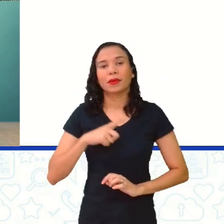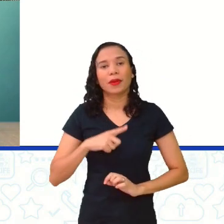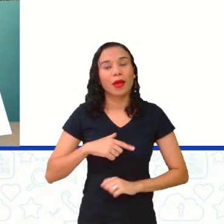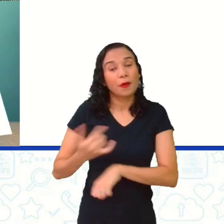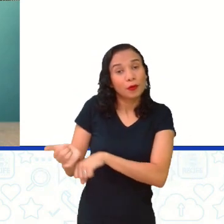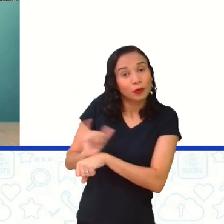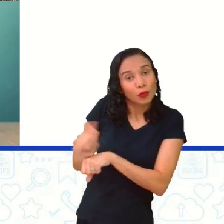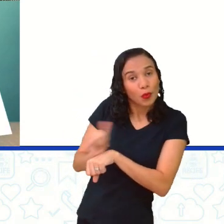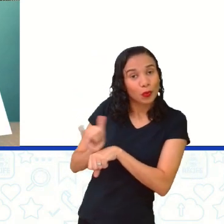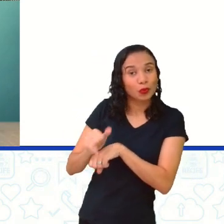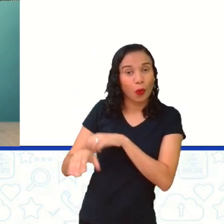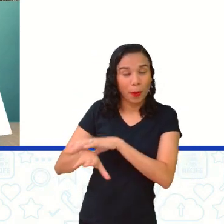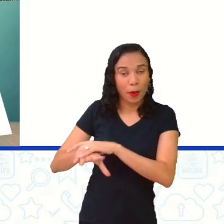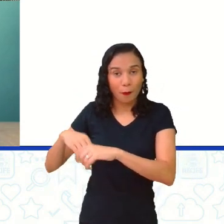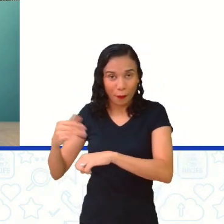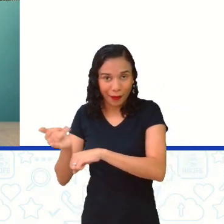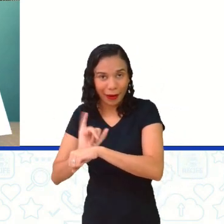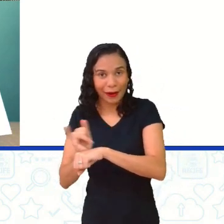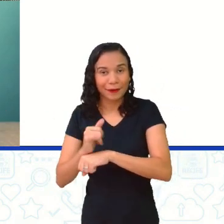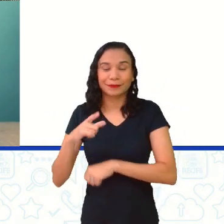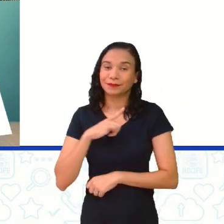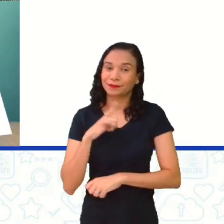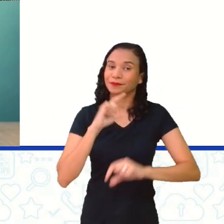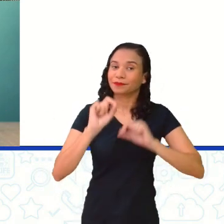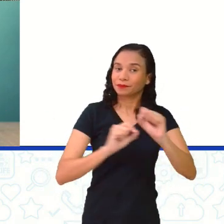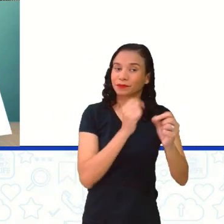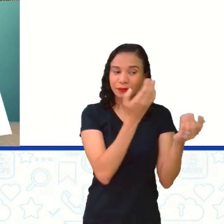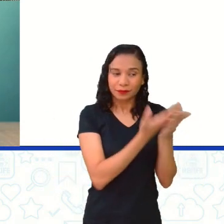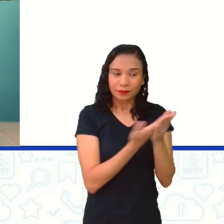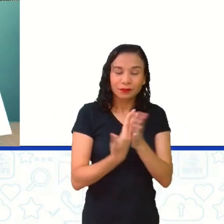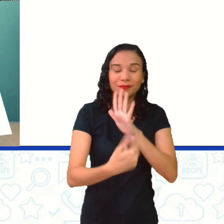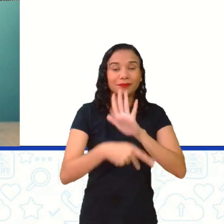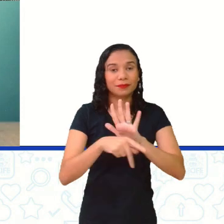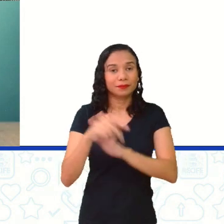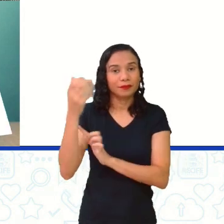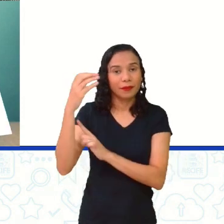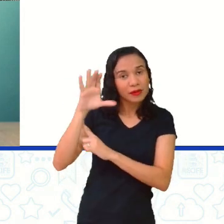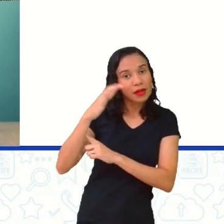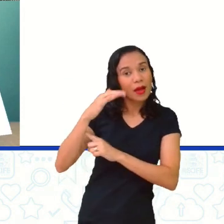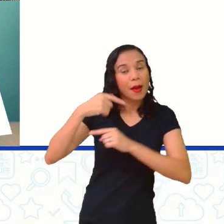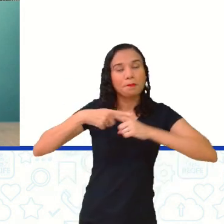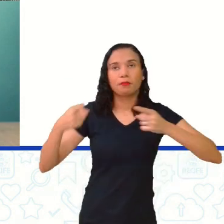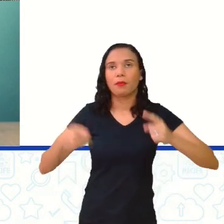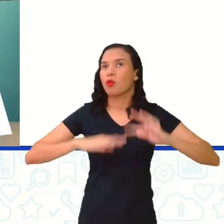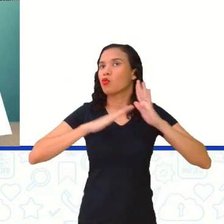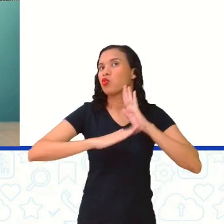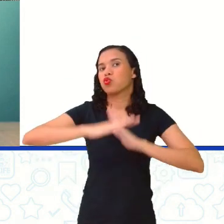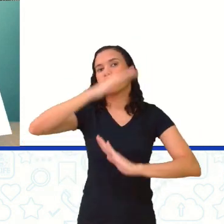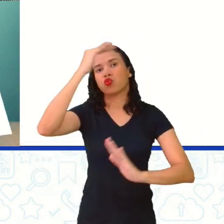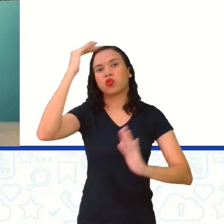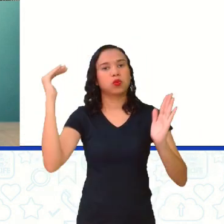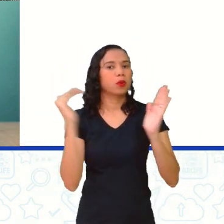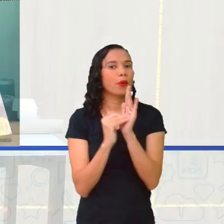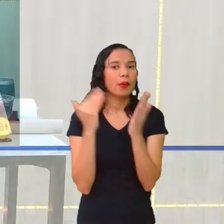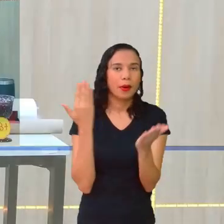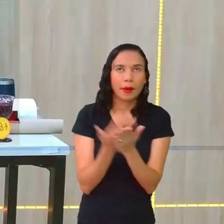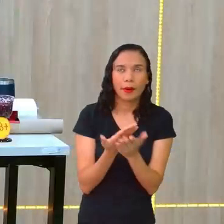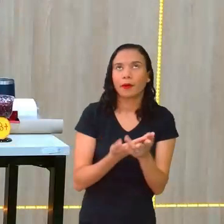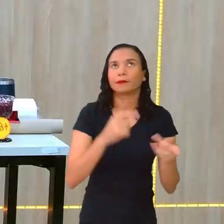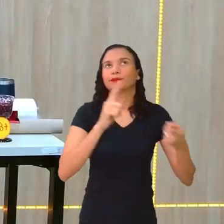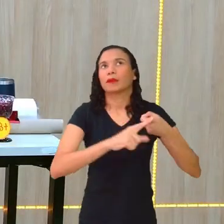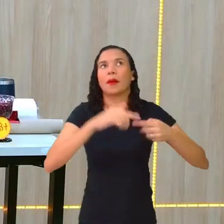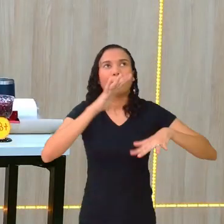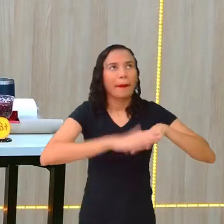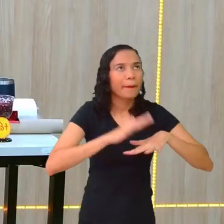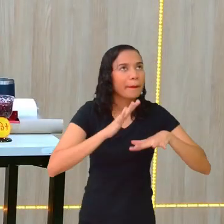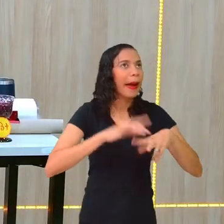têm não só a questão aí das nossas aulas, das aulas de ciência, mas todas as aulas, né? As aulas de matemática,